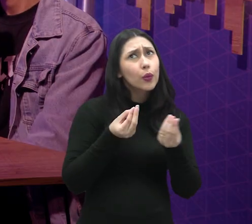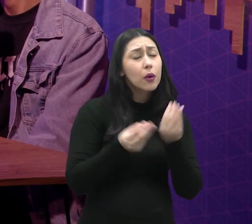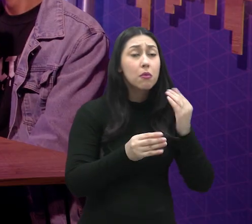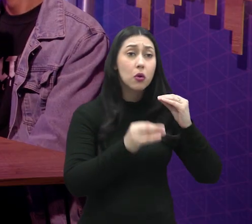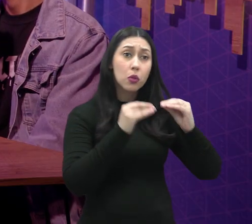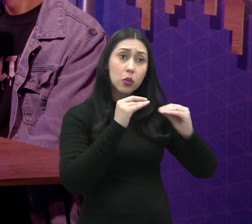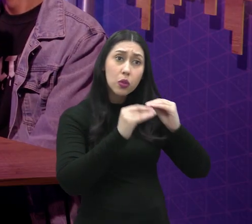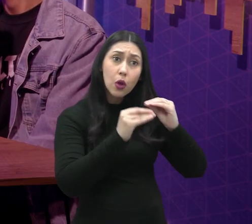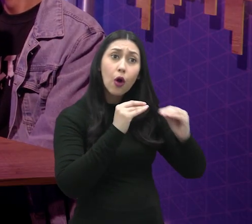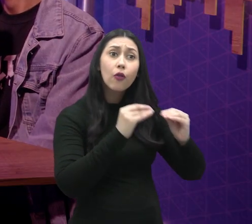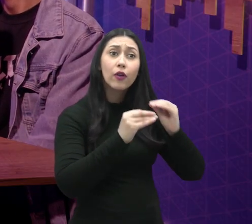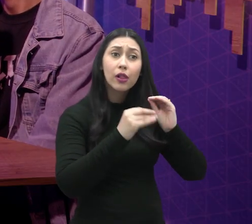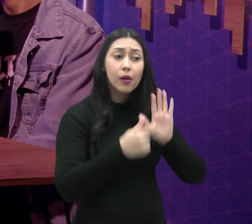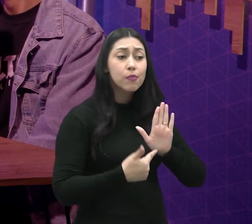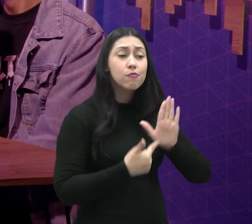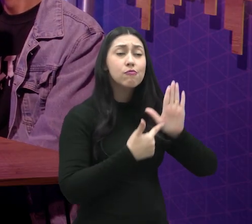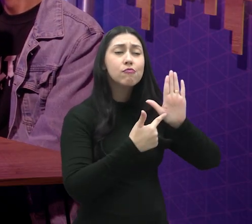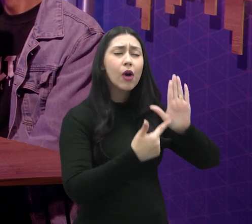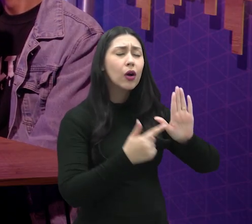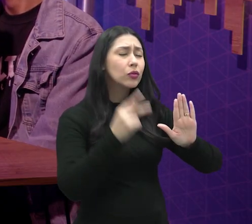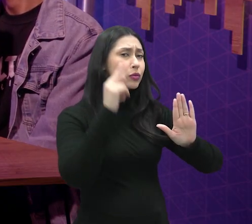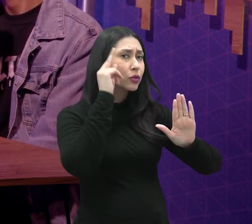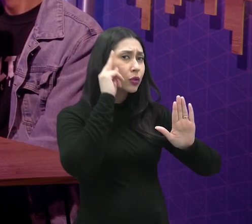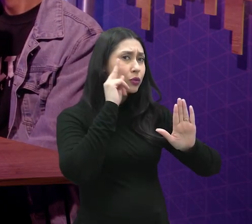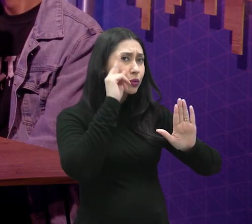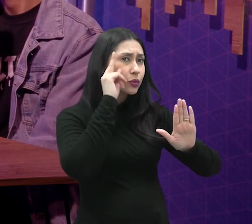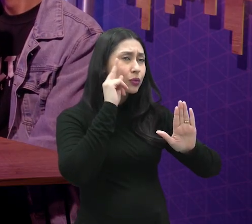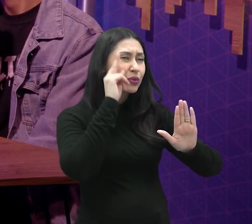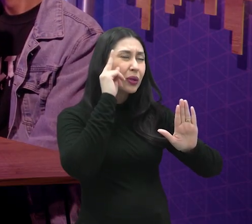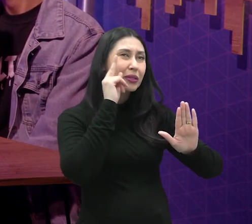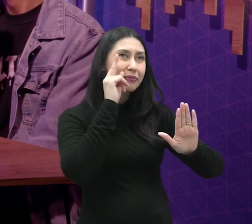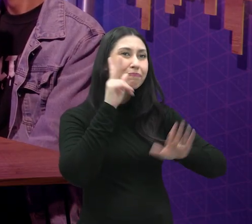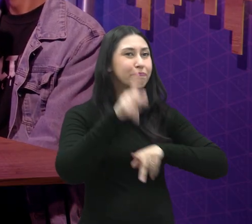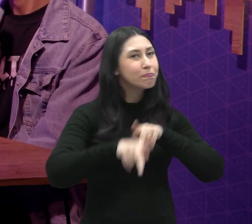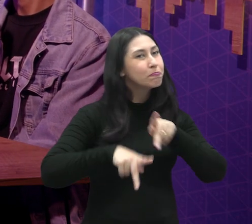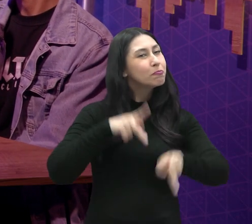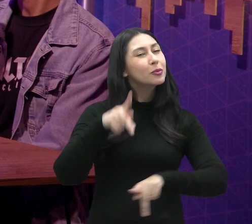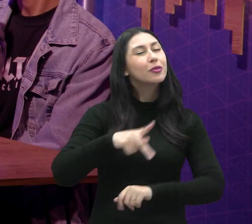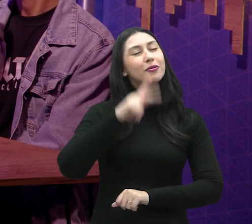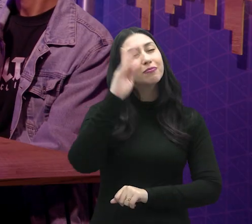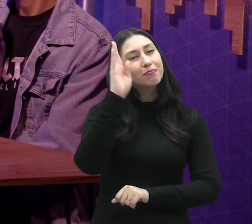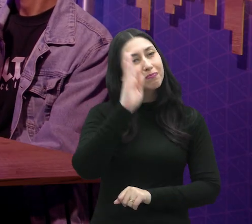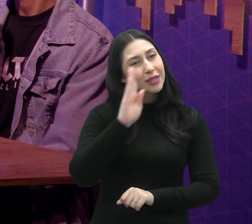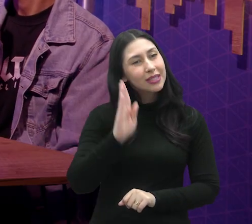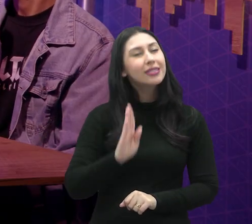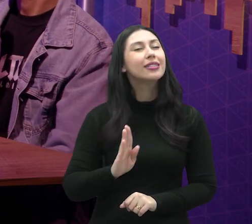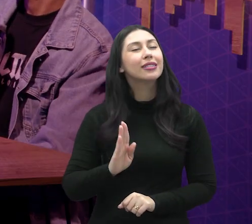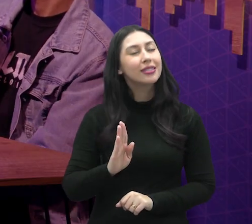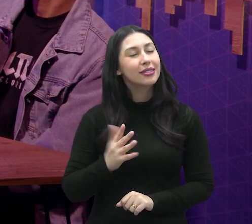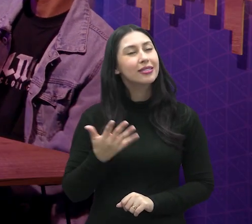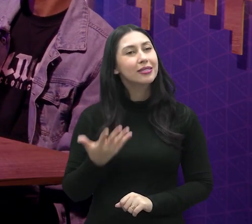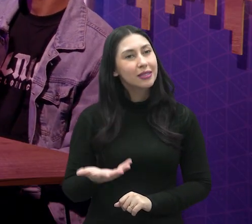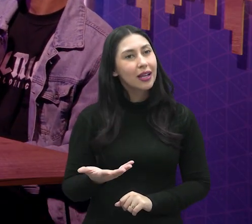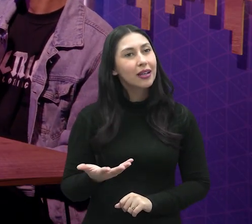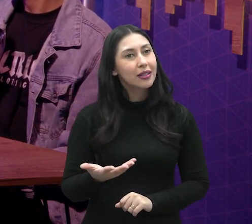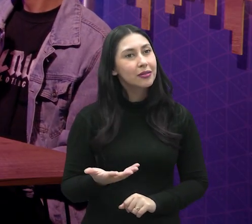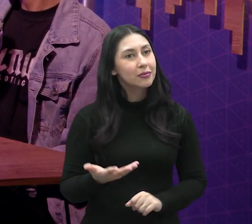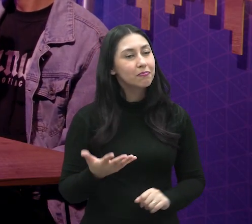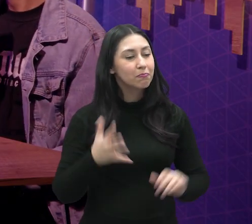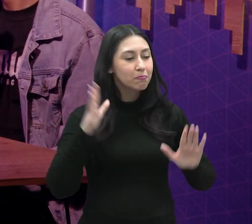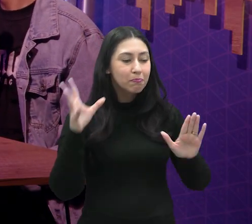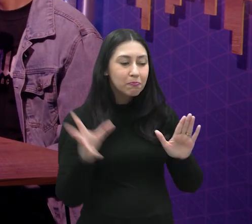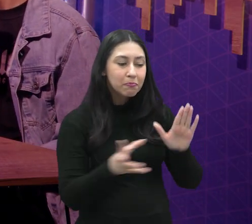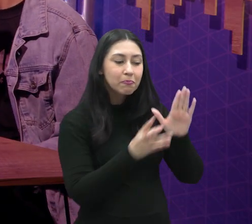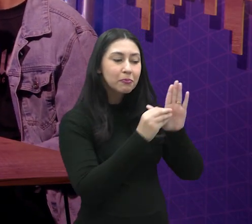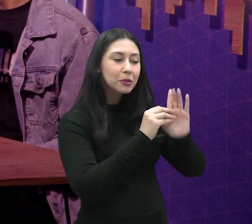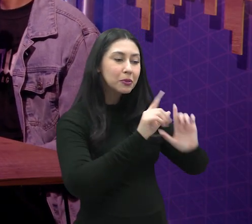além de levarem para a ficção, contarem histórias do nosso povo, né, levarem para a